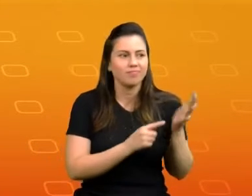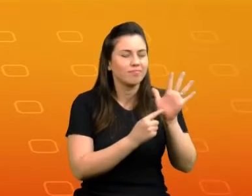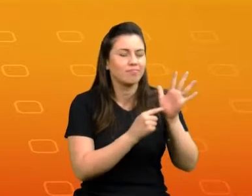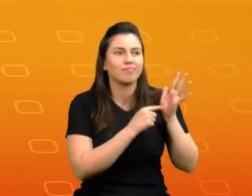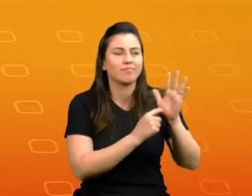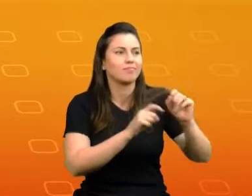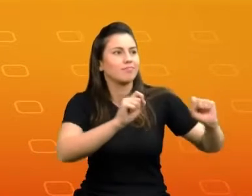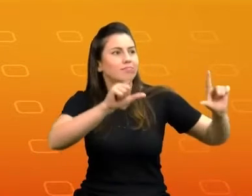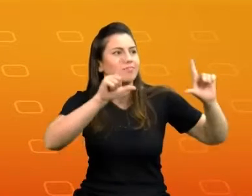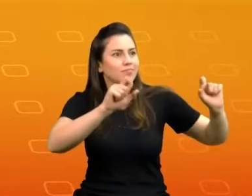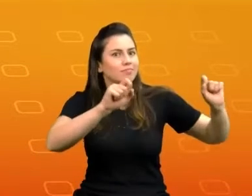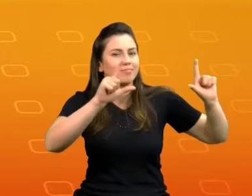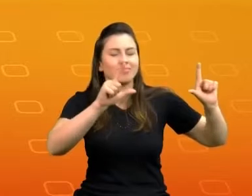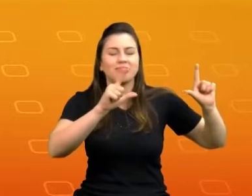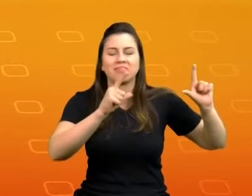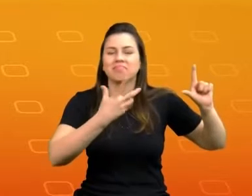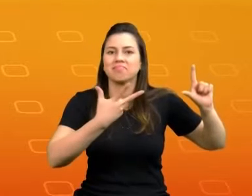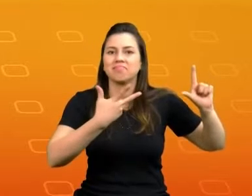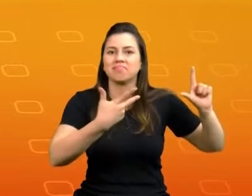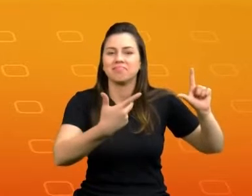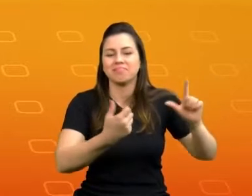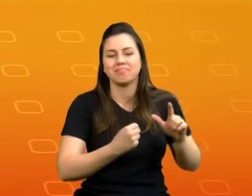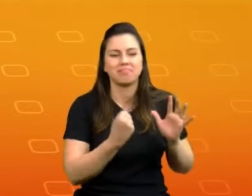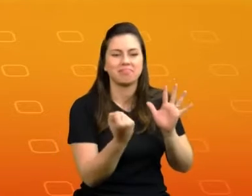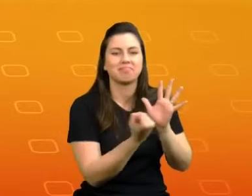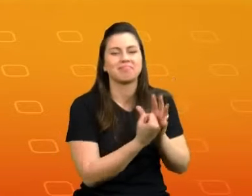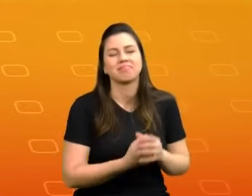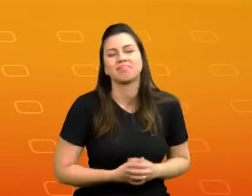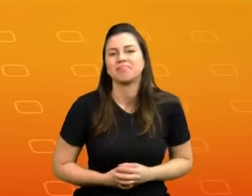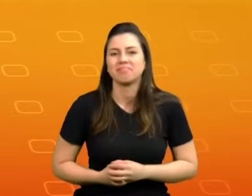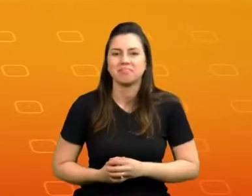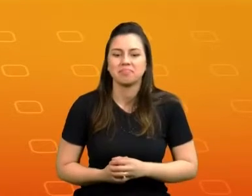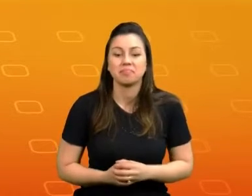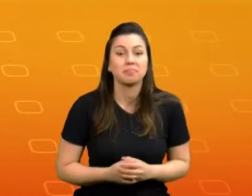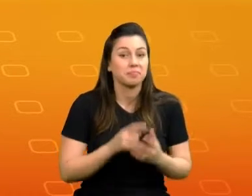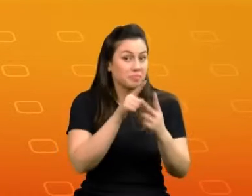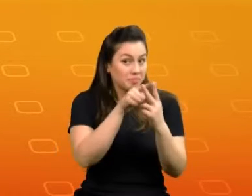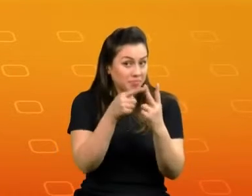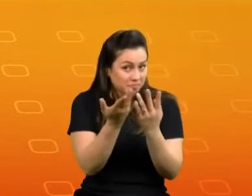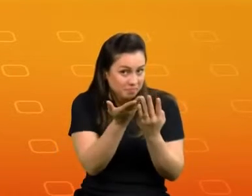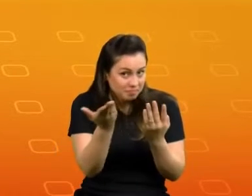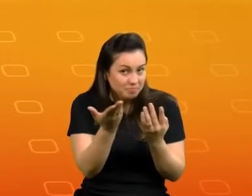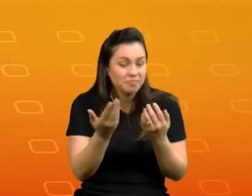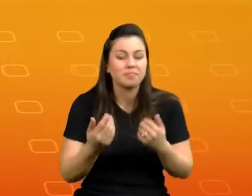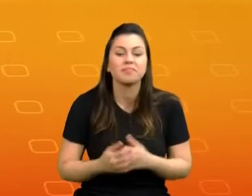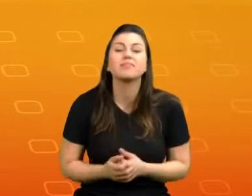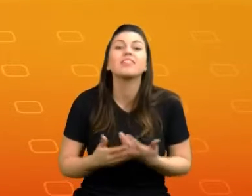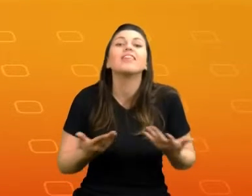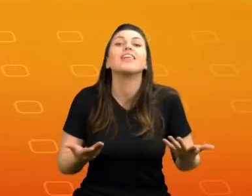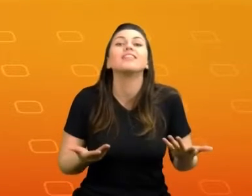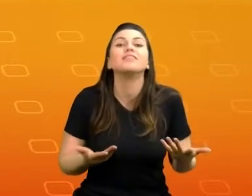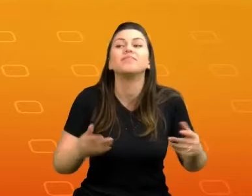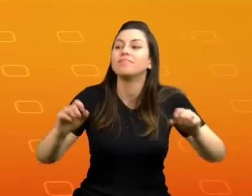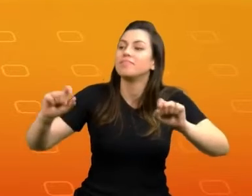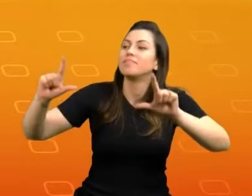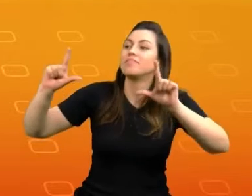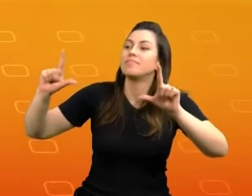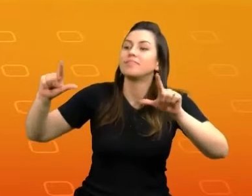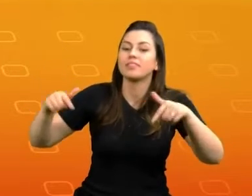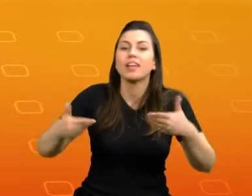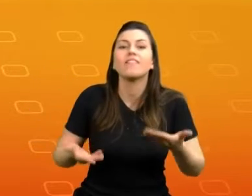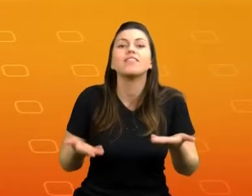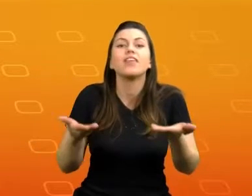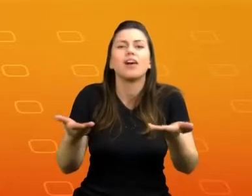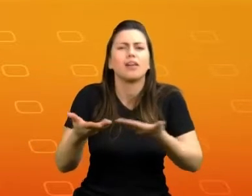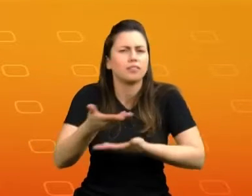que ficam para a história realmente né mas assim agora para os dois em para onde que vai isso aí Oi e é realmente